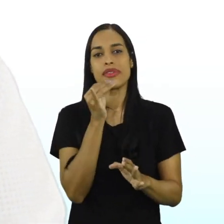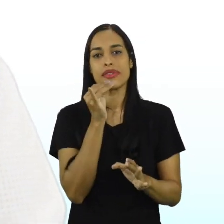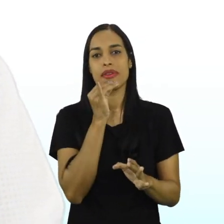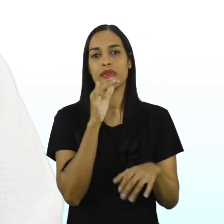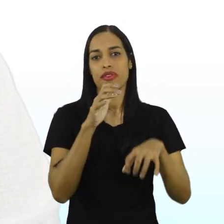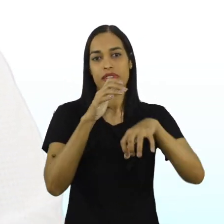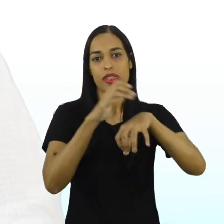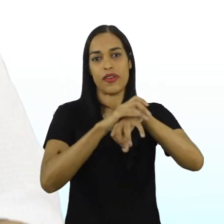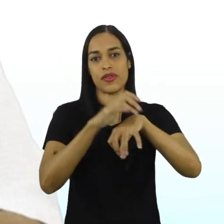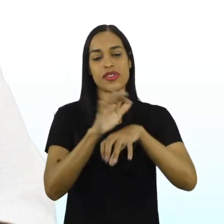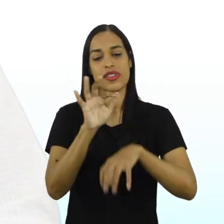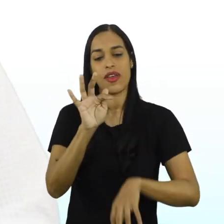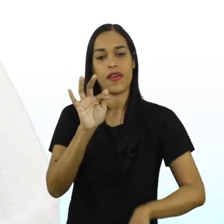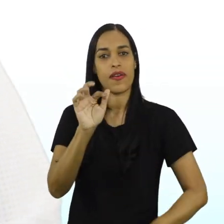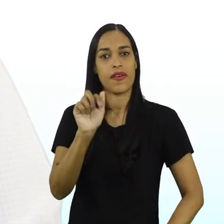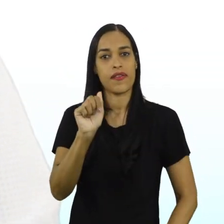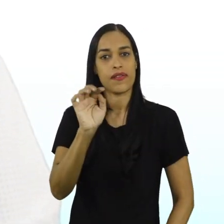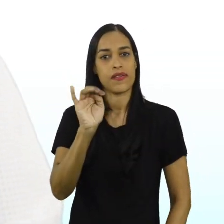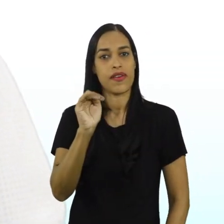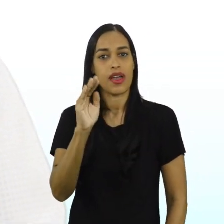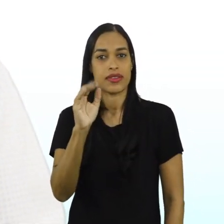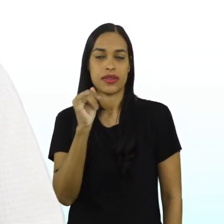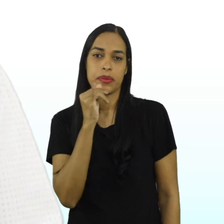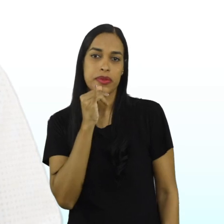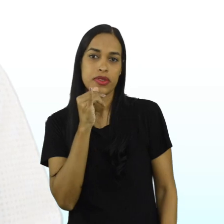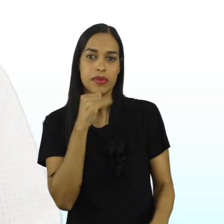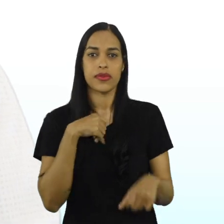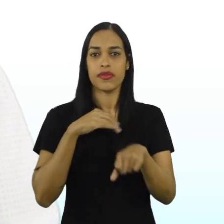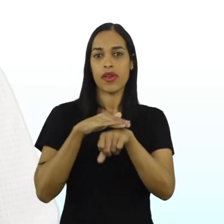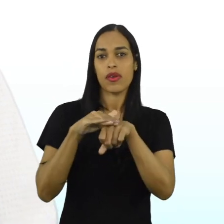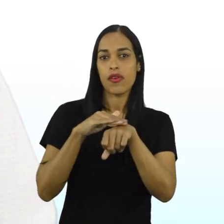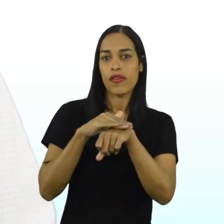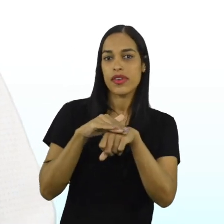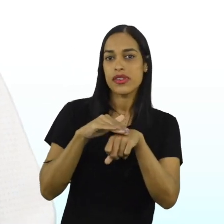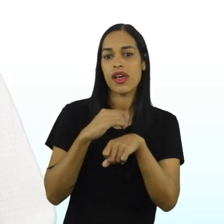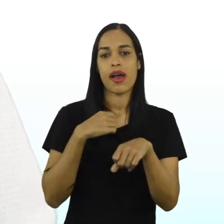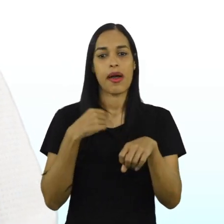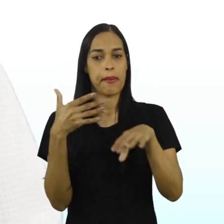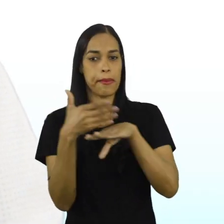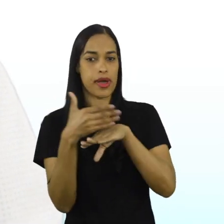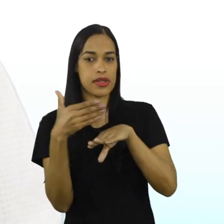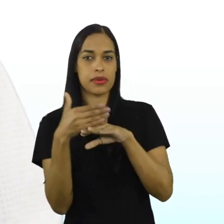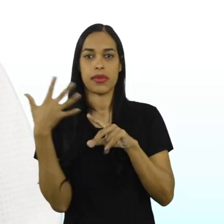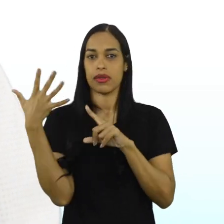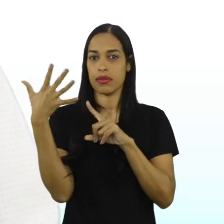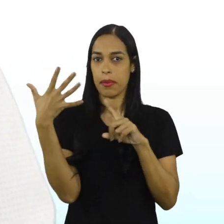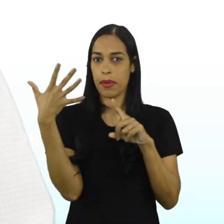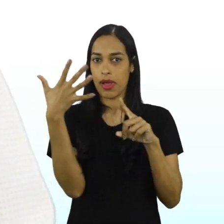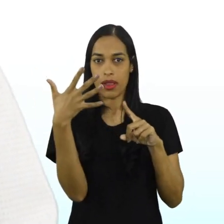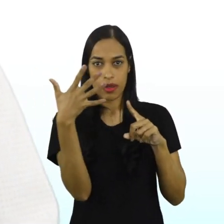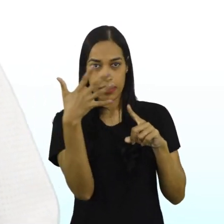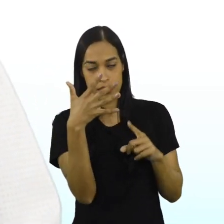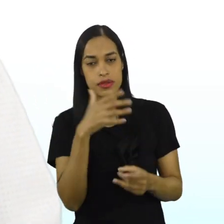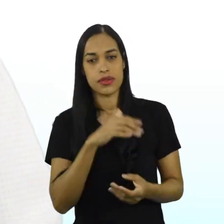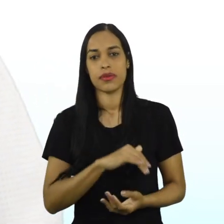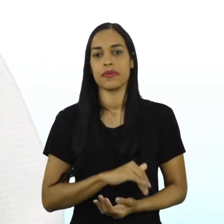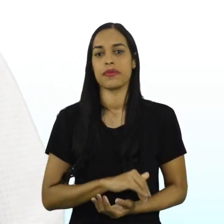fática. Quando você vai conversar, você vai participar de uma palestra, presta